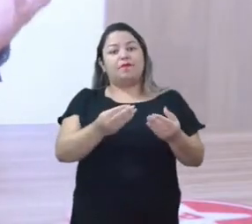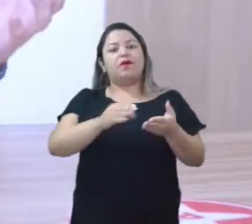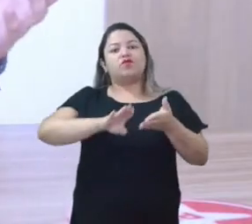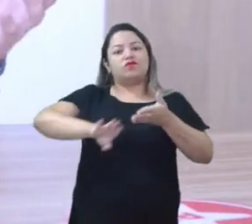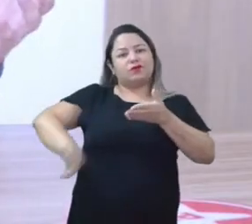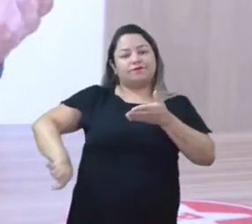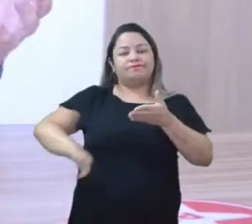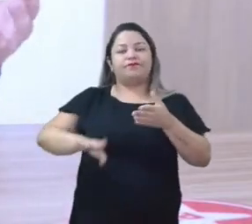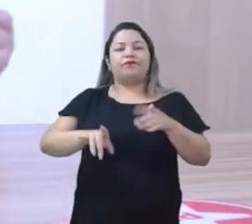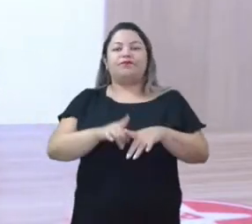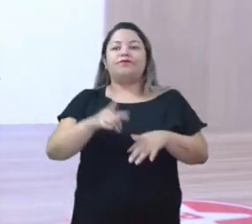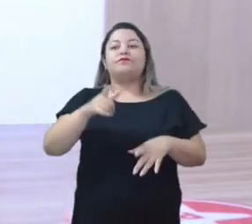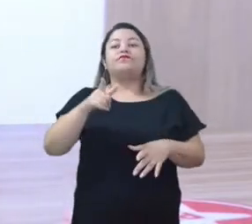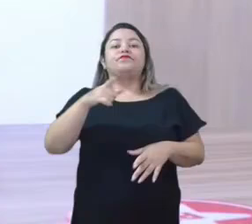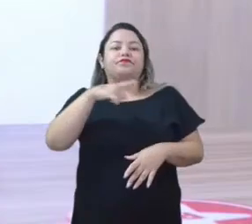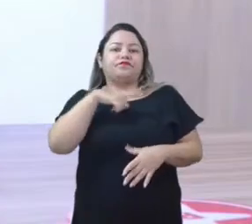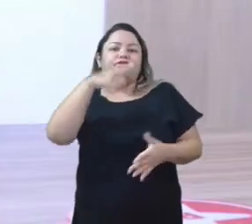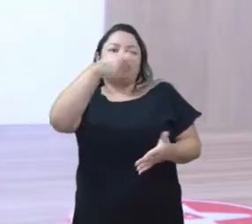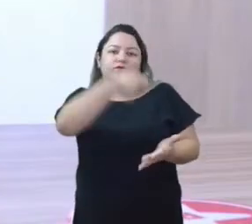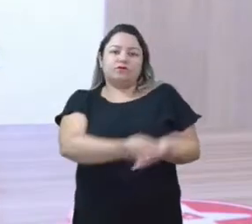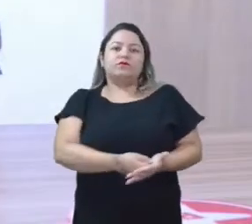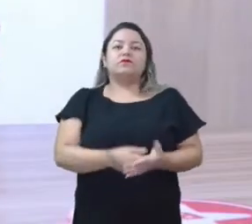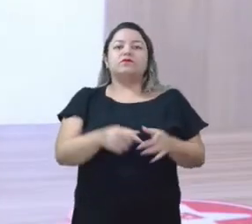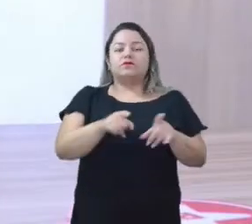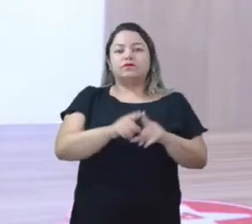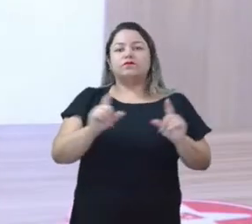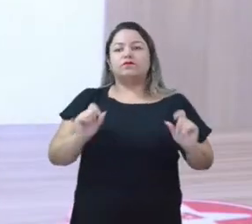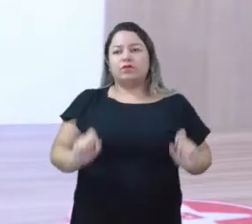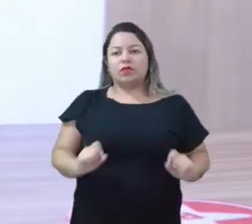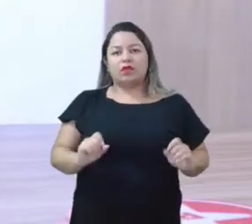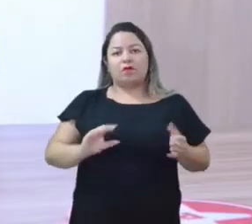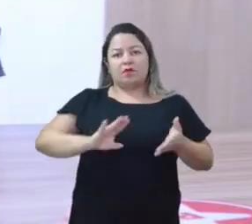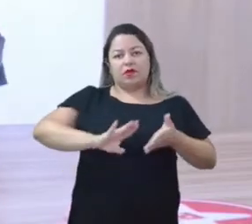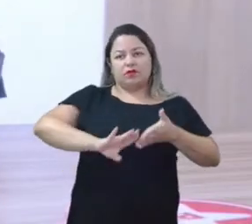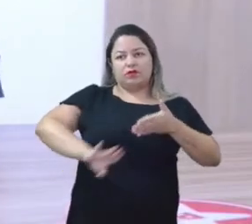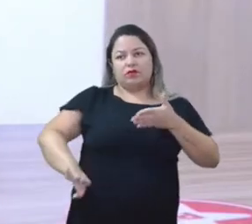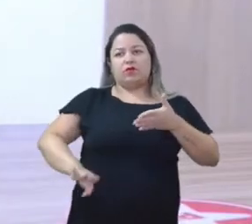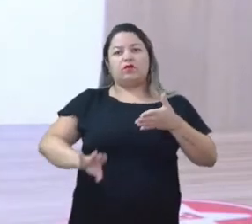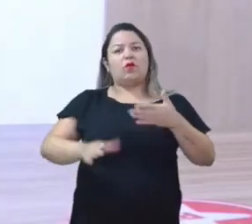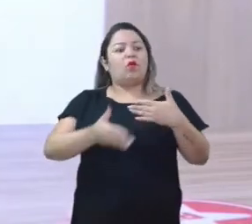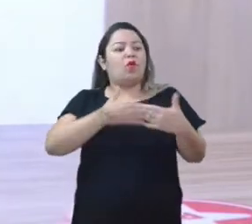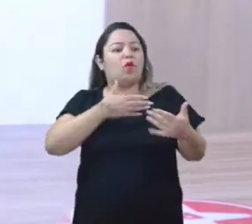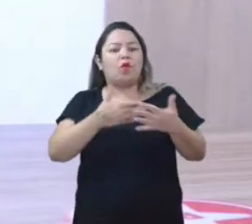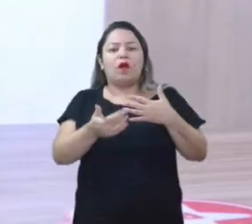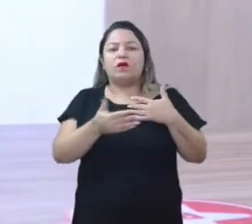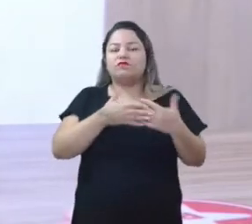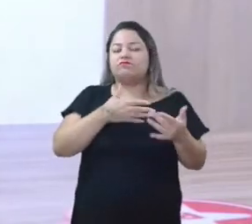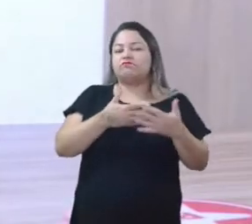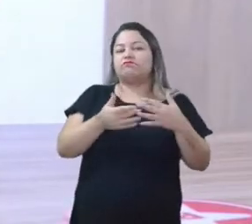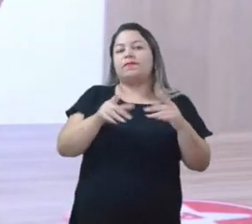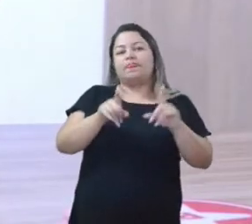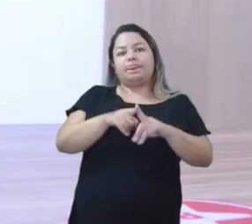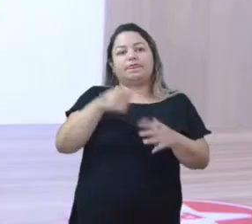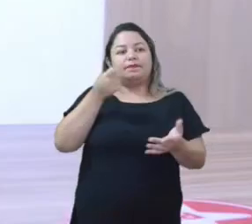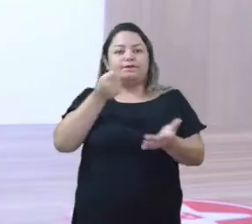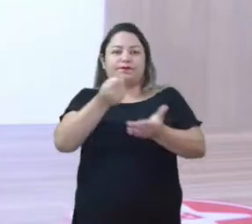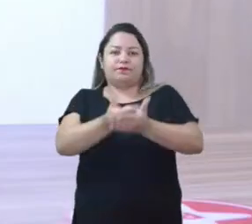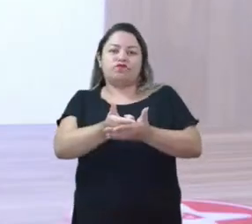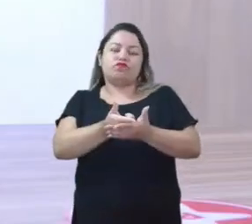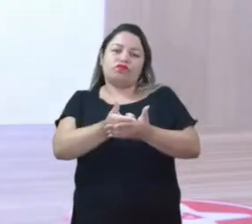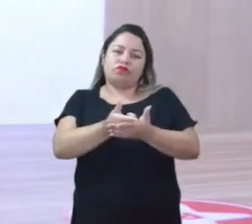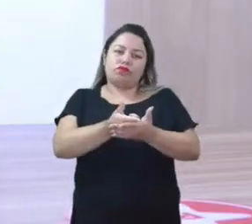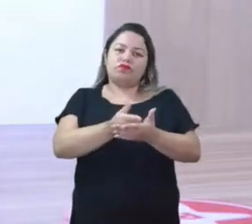temos que garantir uma transição justamente para retirar qualquer impacto de custo, de aumento de